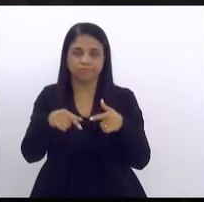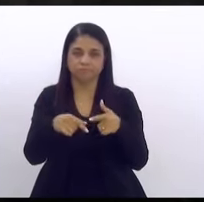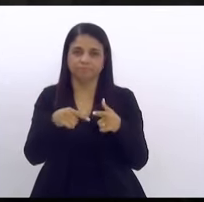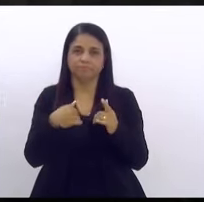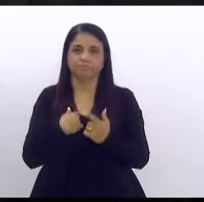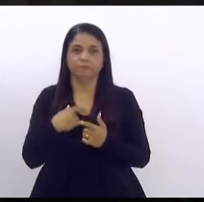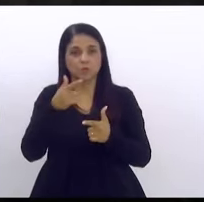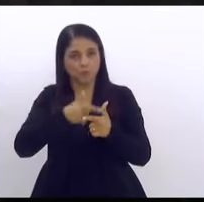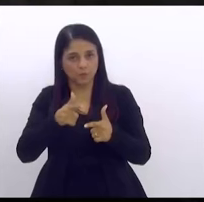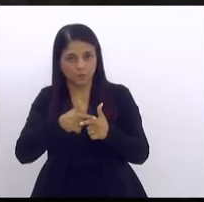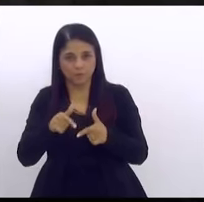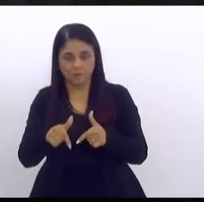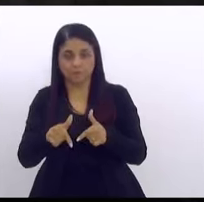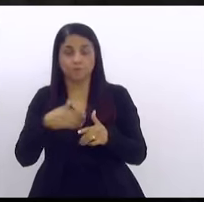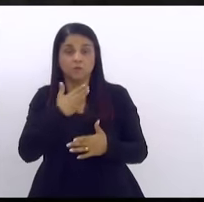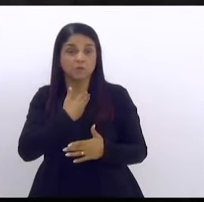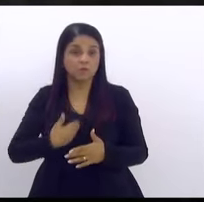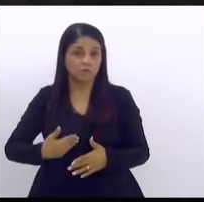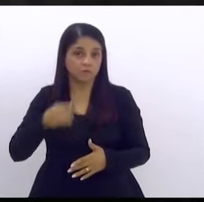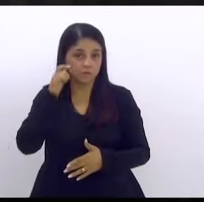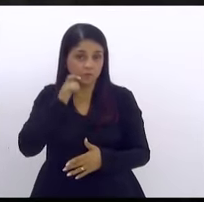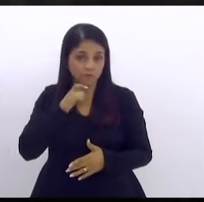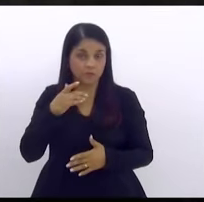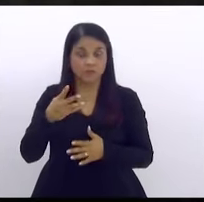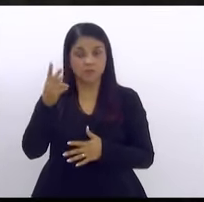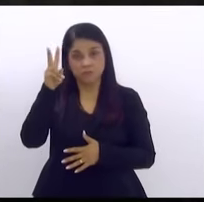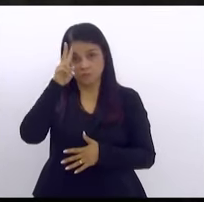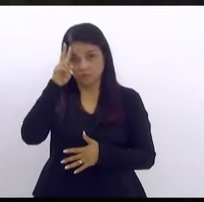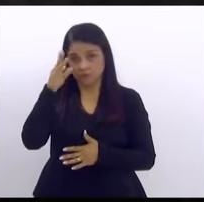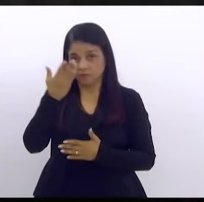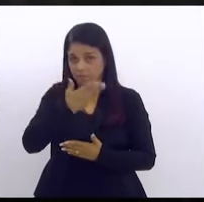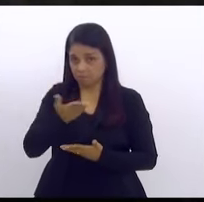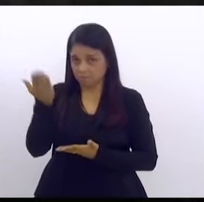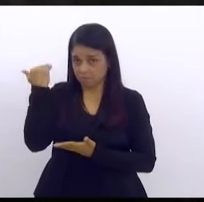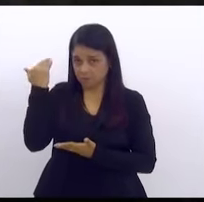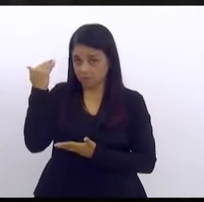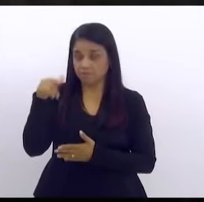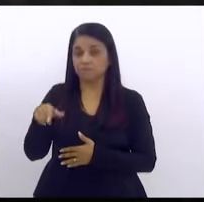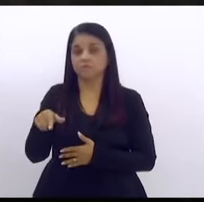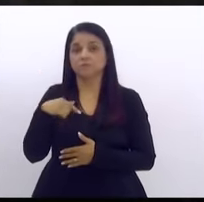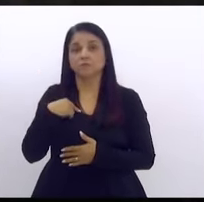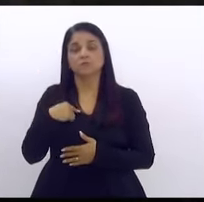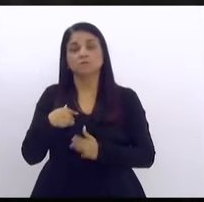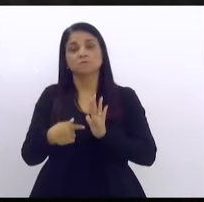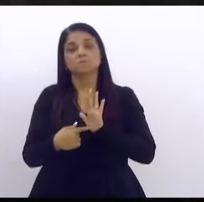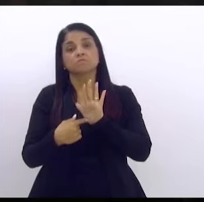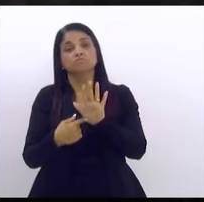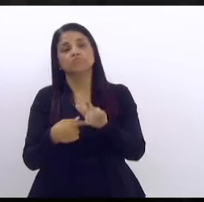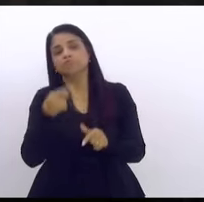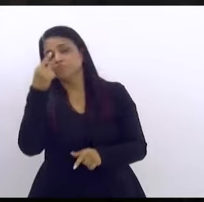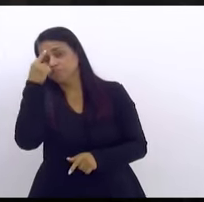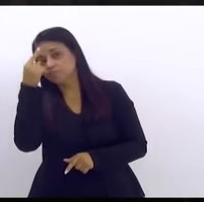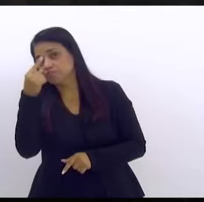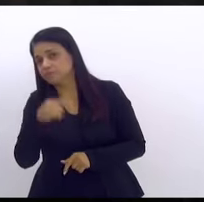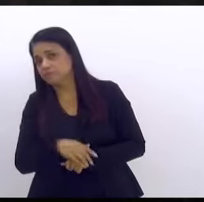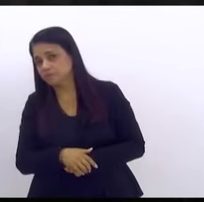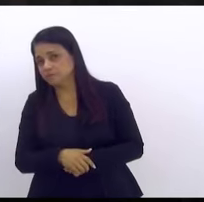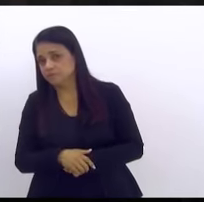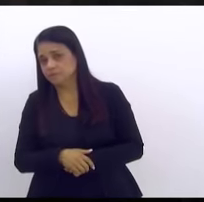governador, publicamente, na segunda-feira passada, levantou a hipótese, deputado